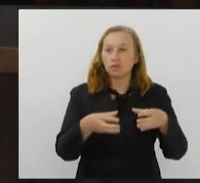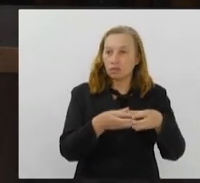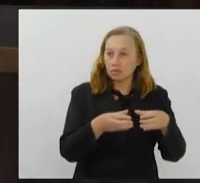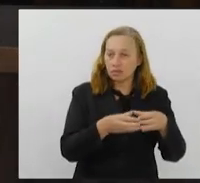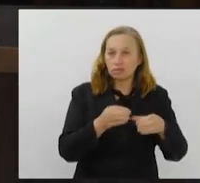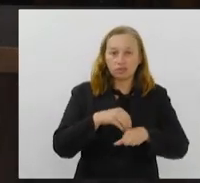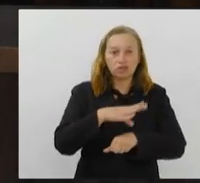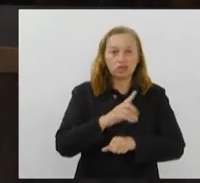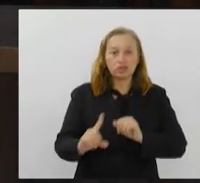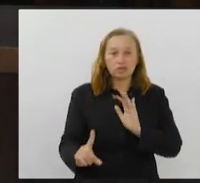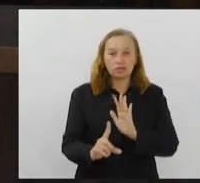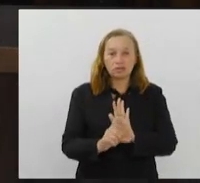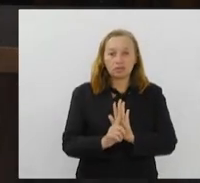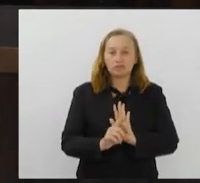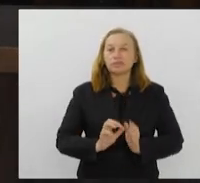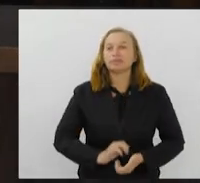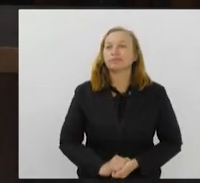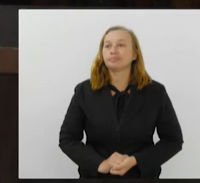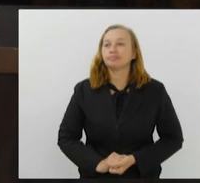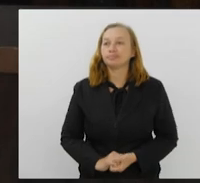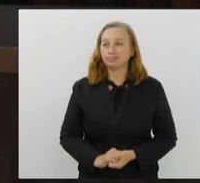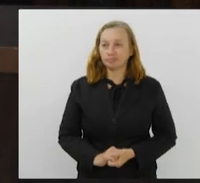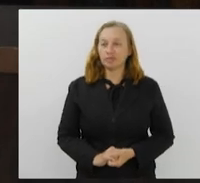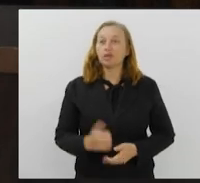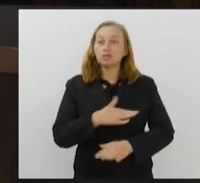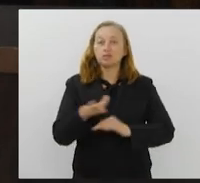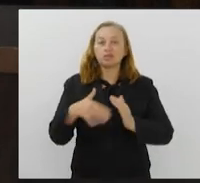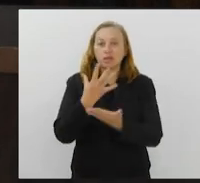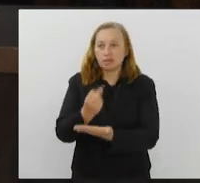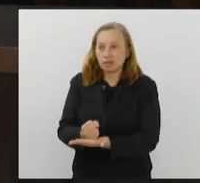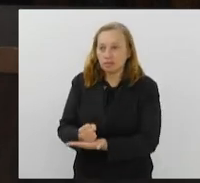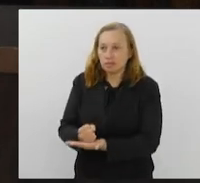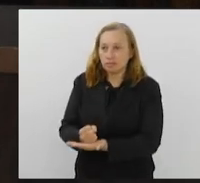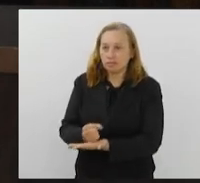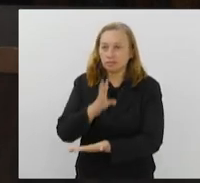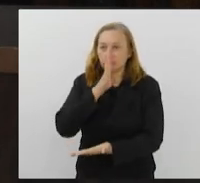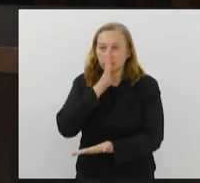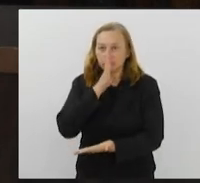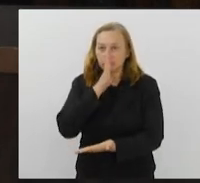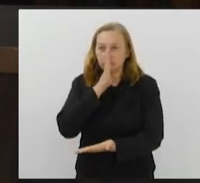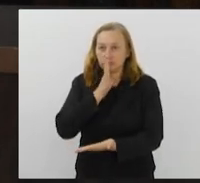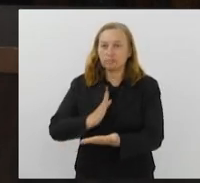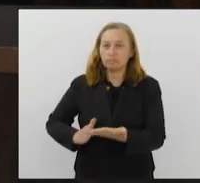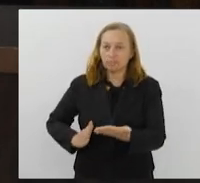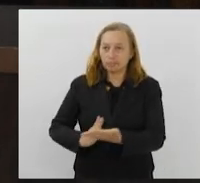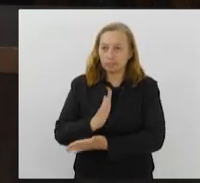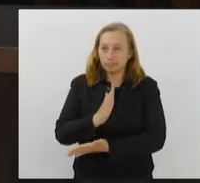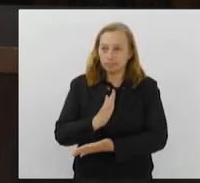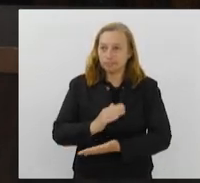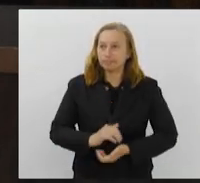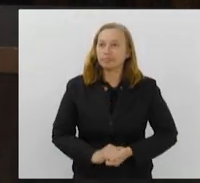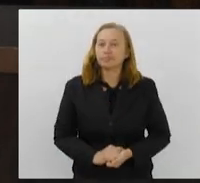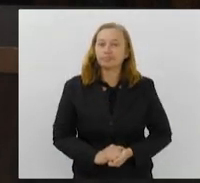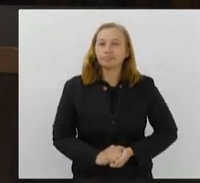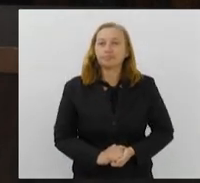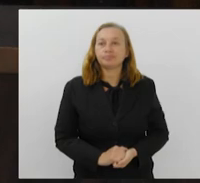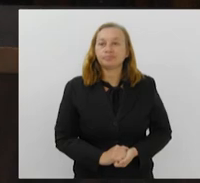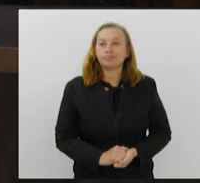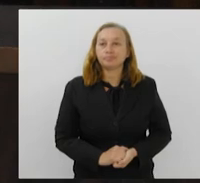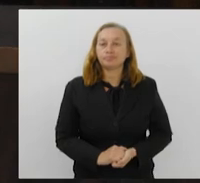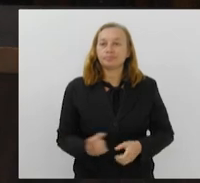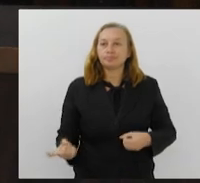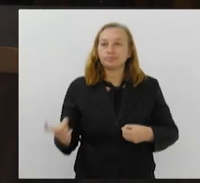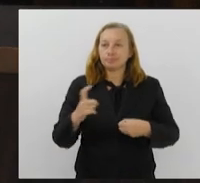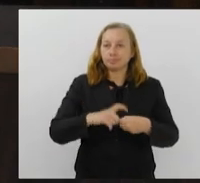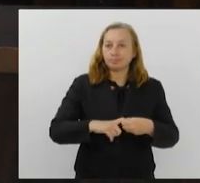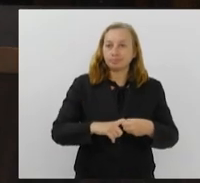de indicação legislativa. Senhores que aprovam, permaneçam como estão. Aprovado. Retorna